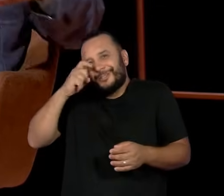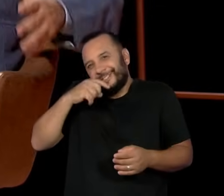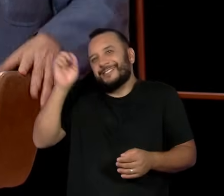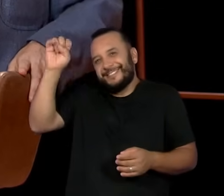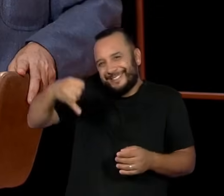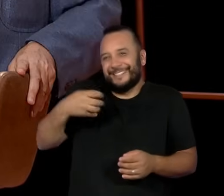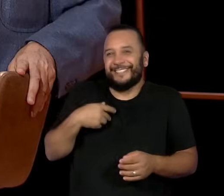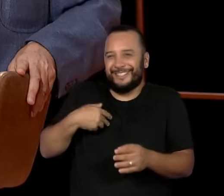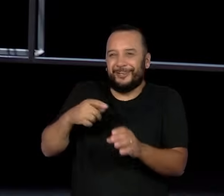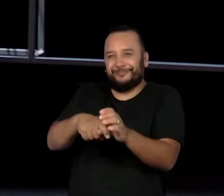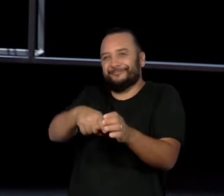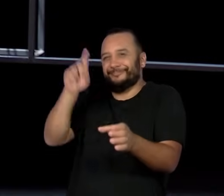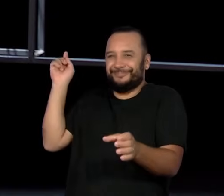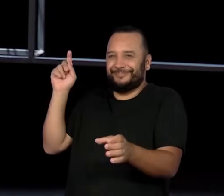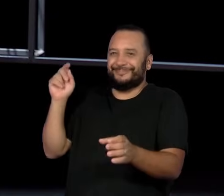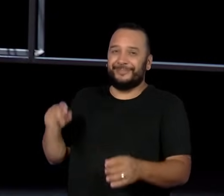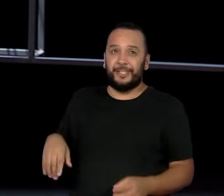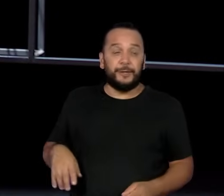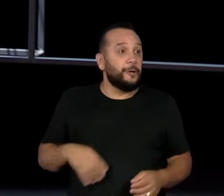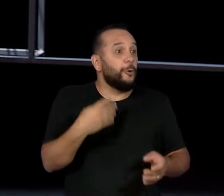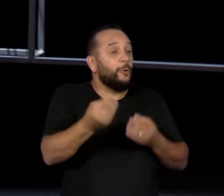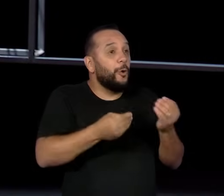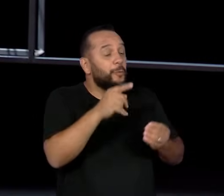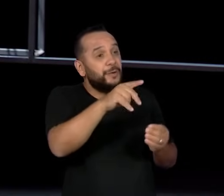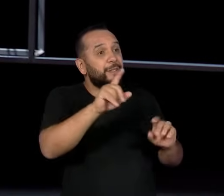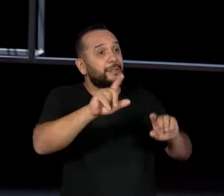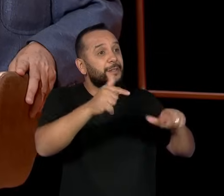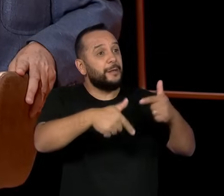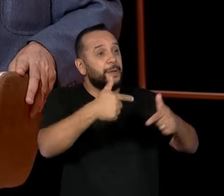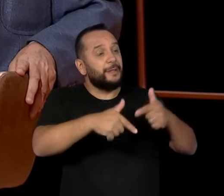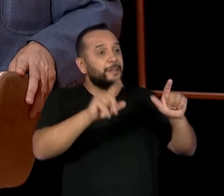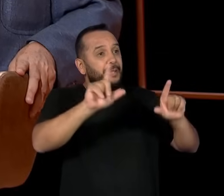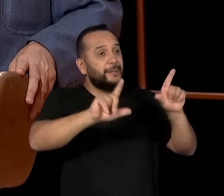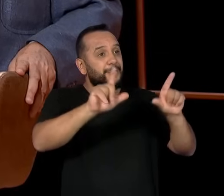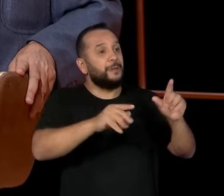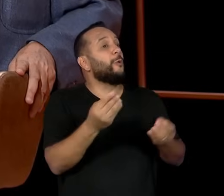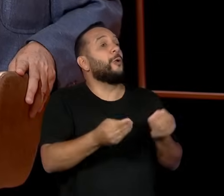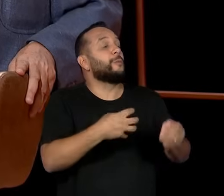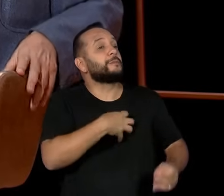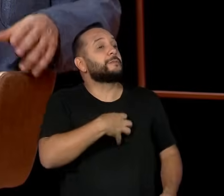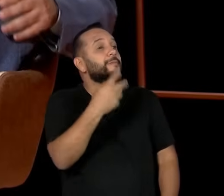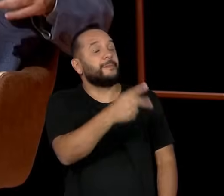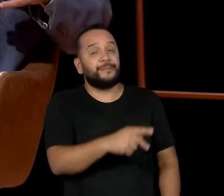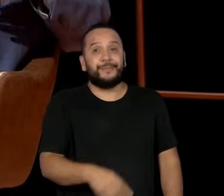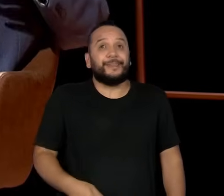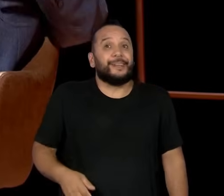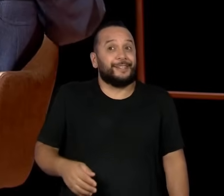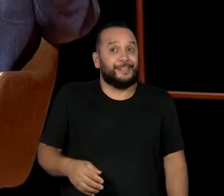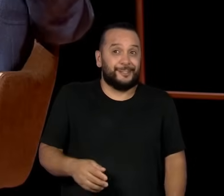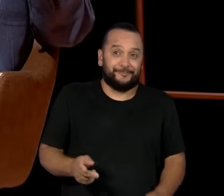né? Mas como é que ele reagiu quando soube que você estava na TV? A reação foi... Na verdade,